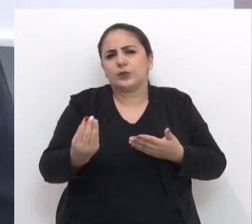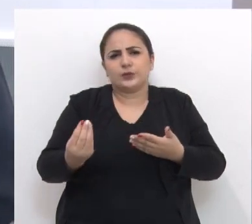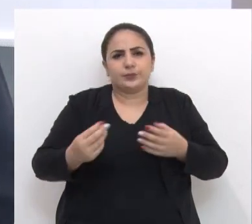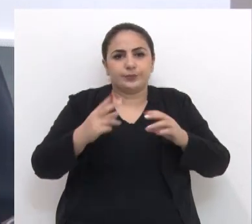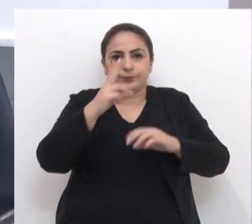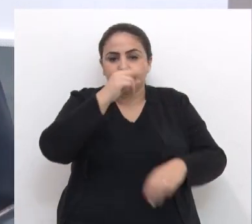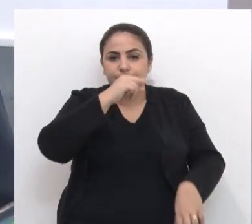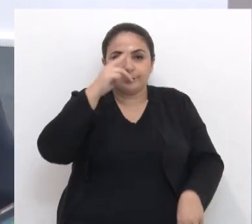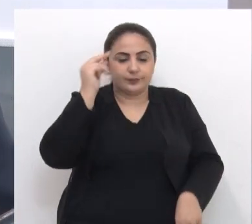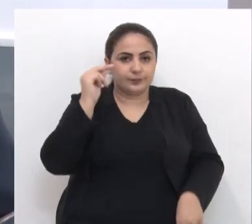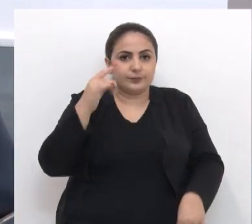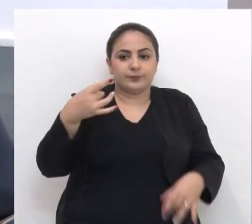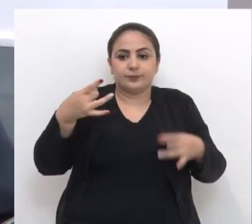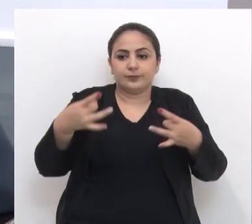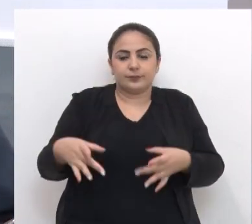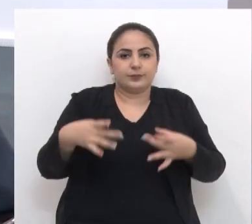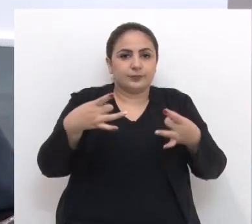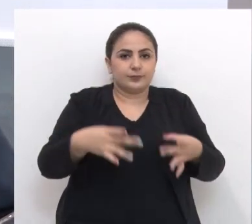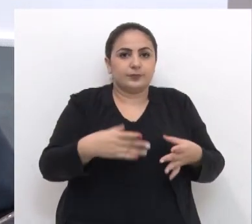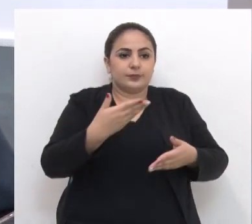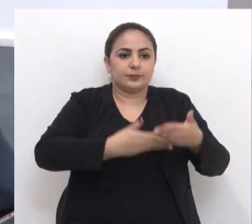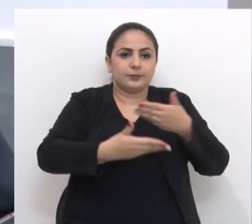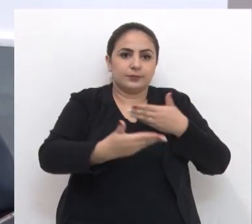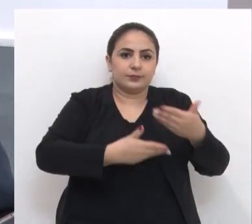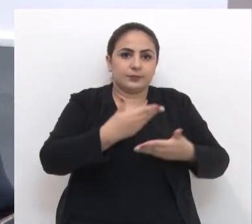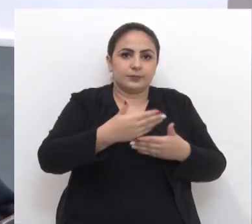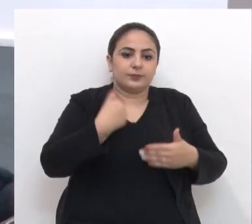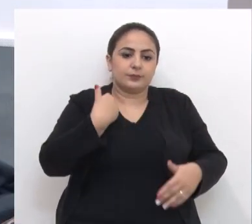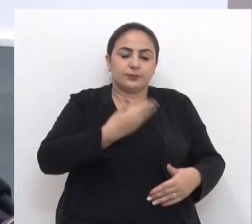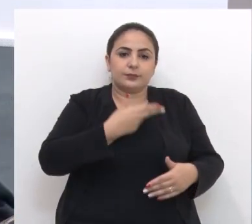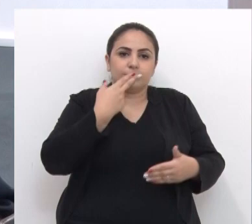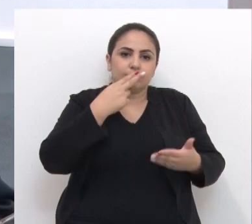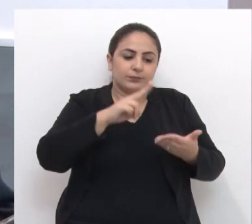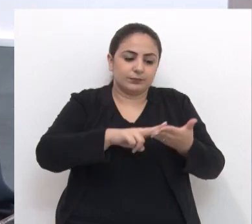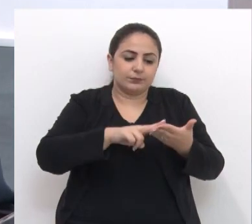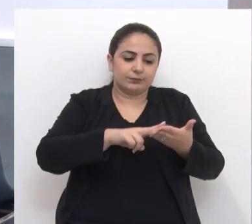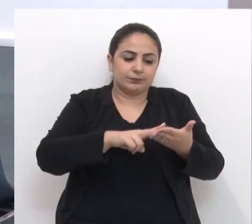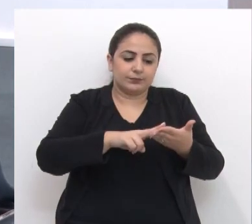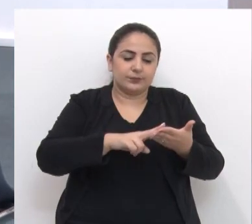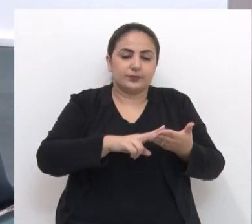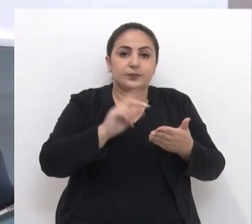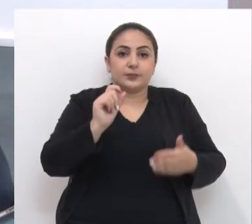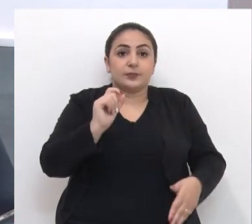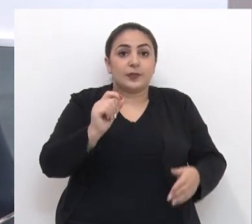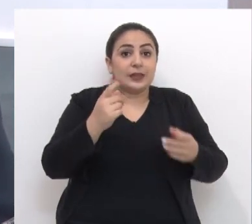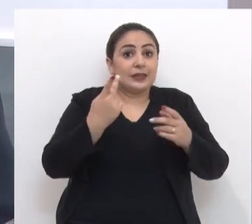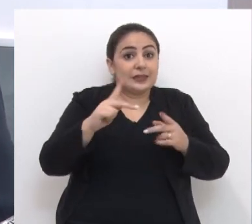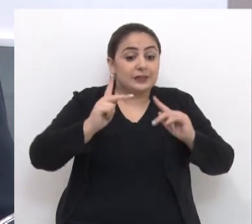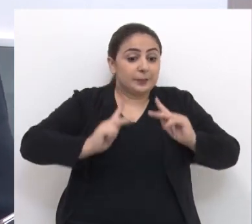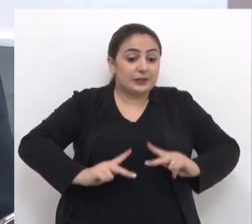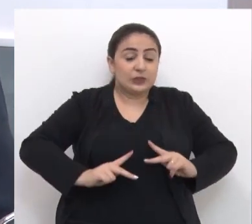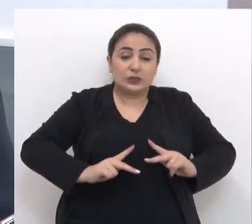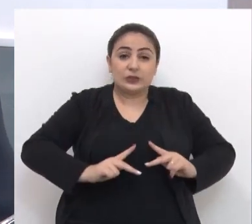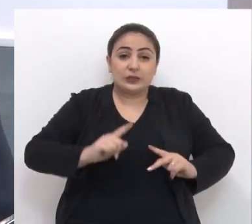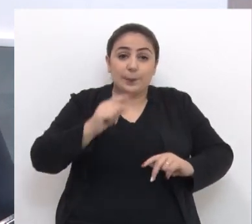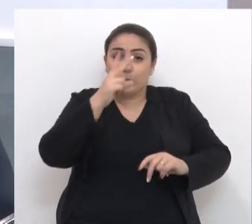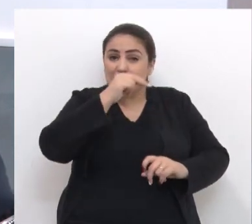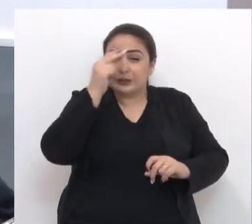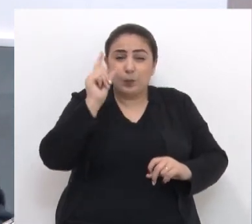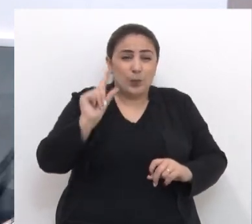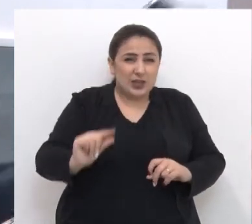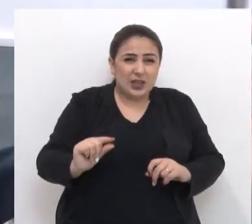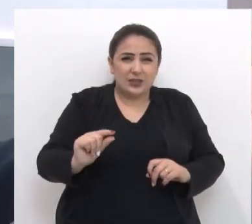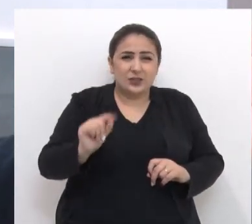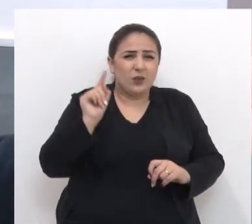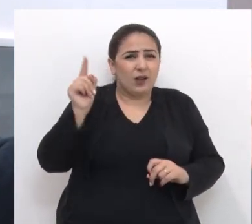milhares de municípios deixarão de ser atendidos pelos nossos carteiros, né, que essas pessoas de pequenos